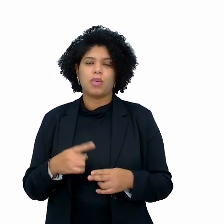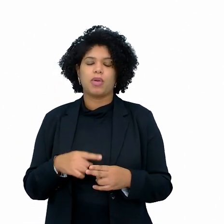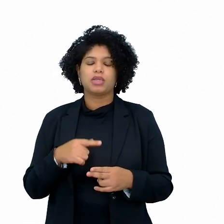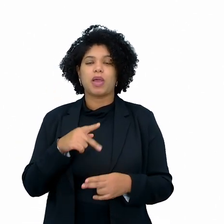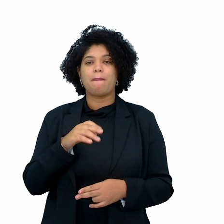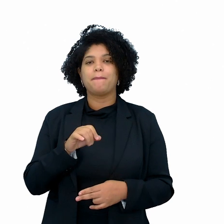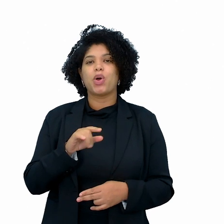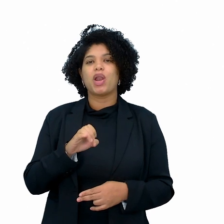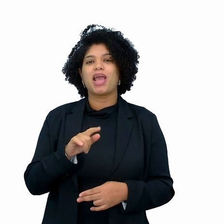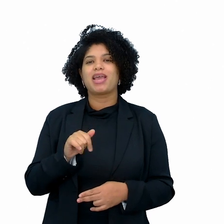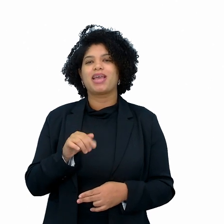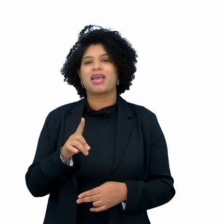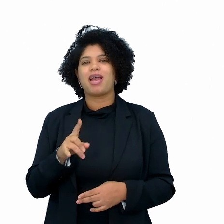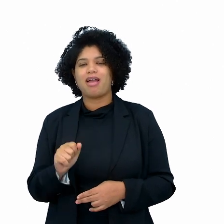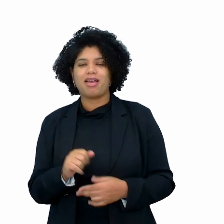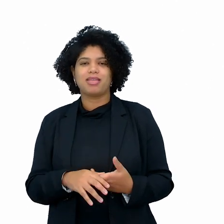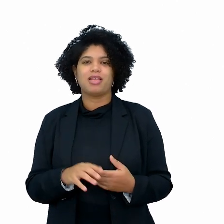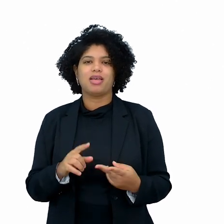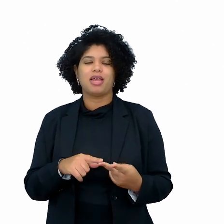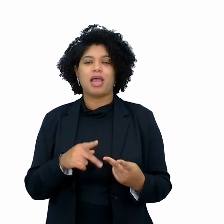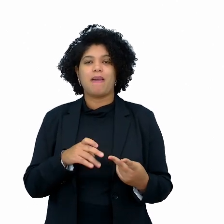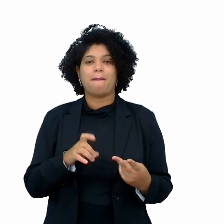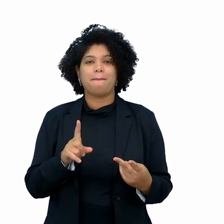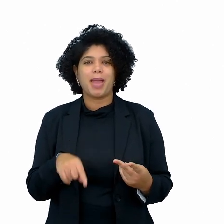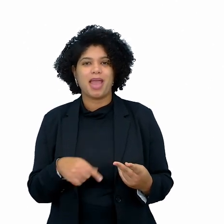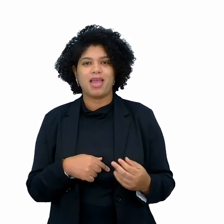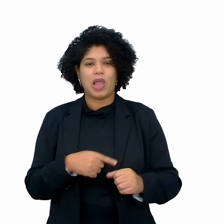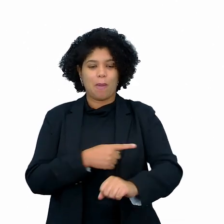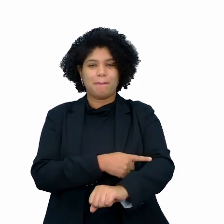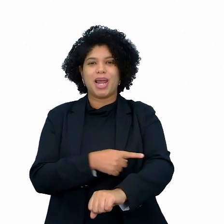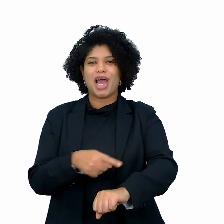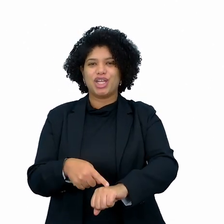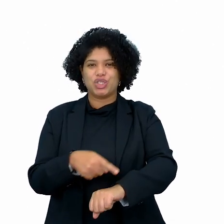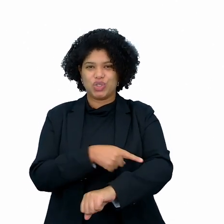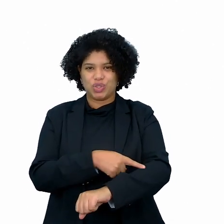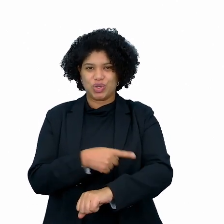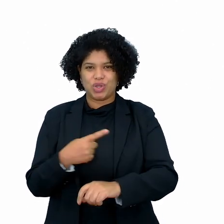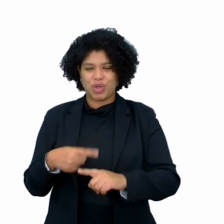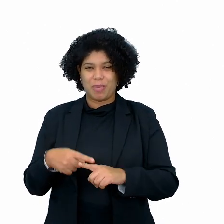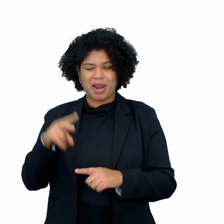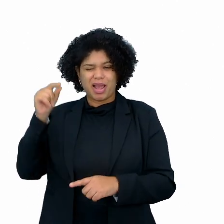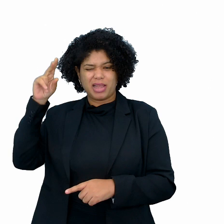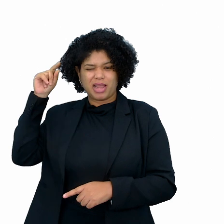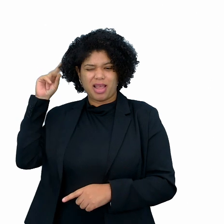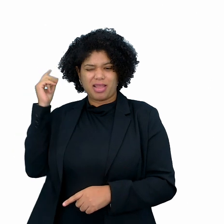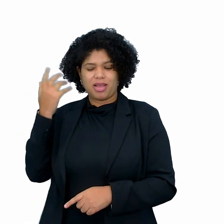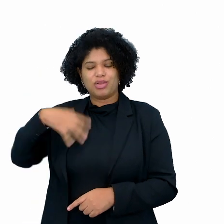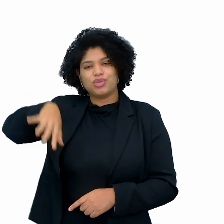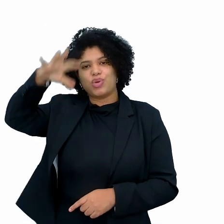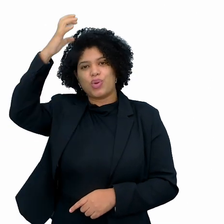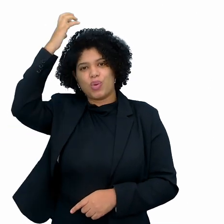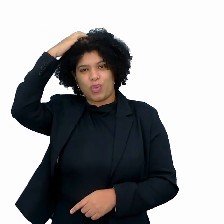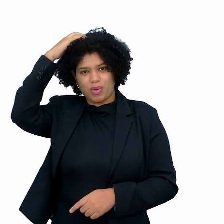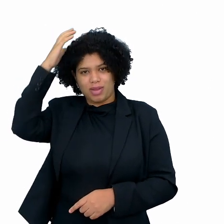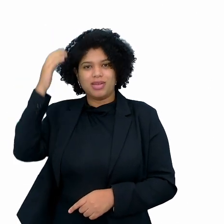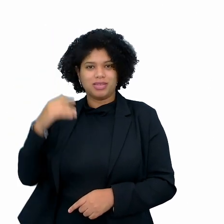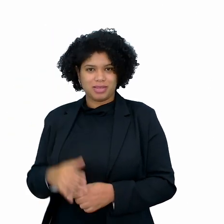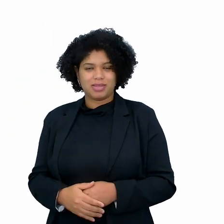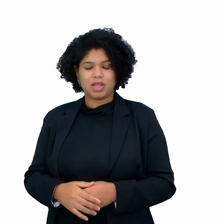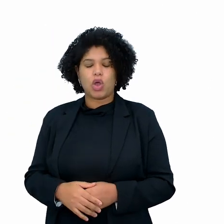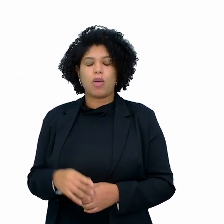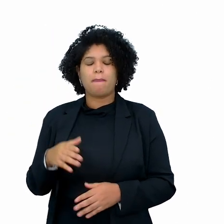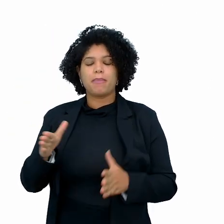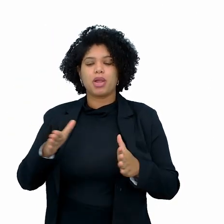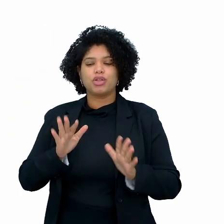pé, braço, que era lá dos reis, do sistema feudal,